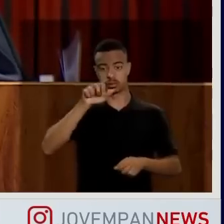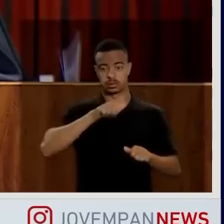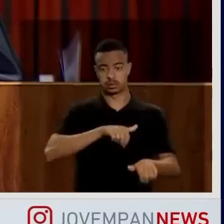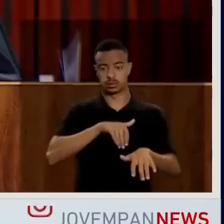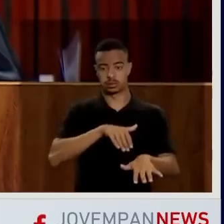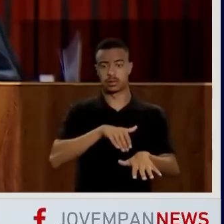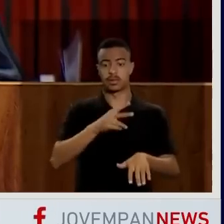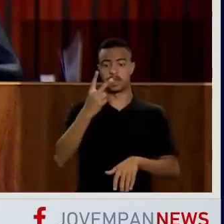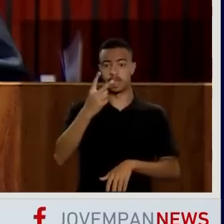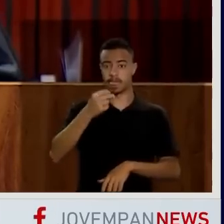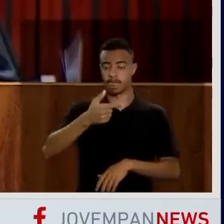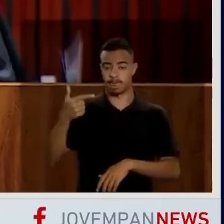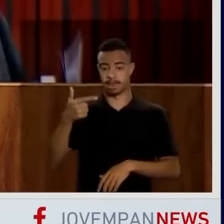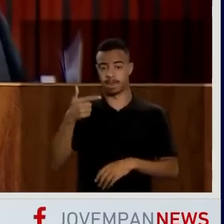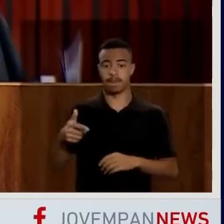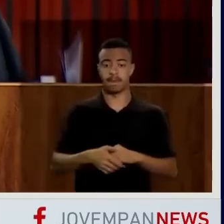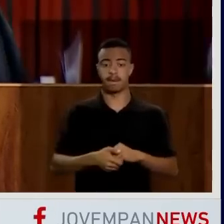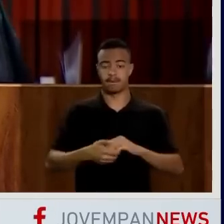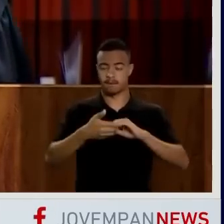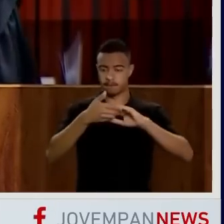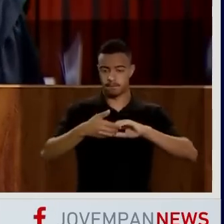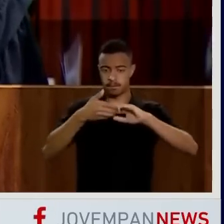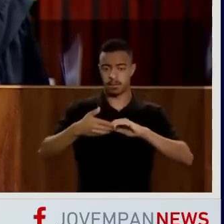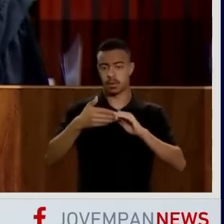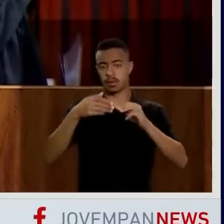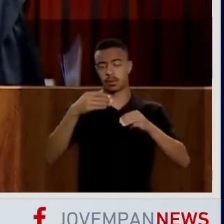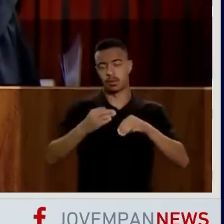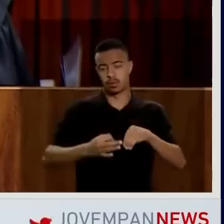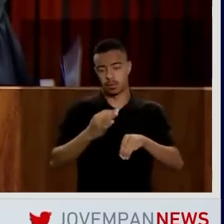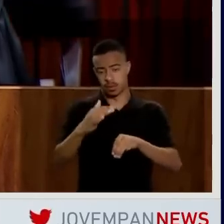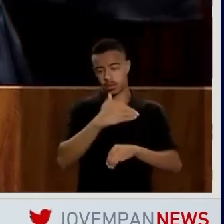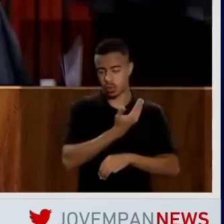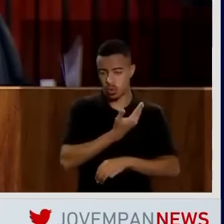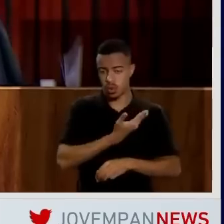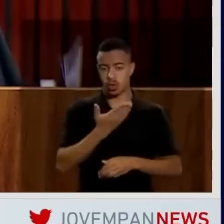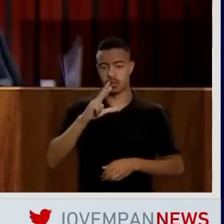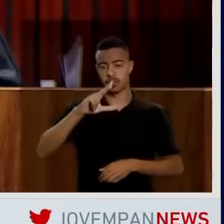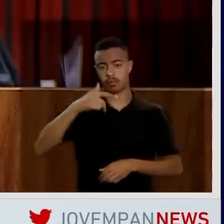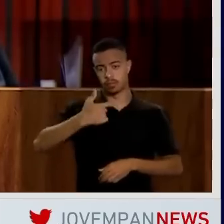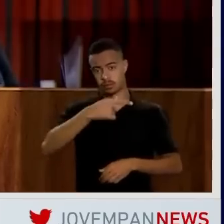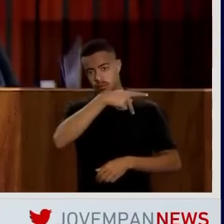um jornal, começa a ler ali e vem alguém o ofendendo. Então, eu acho que a gente tem que ter